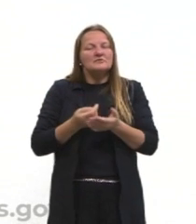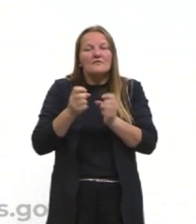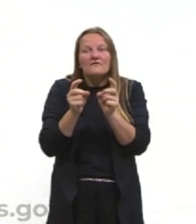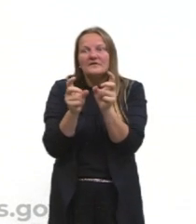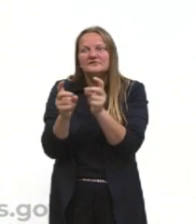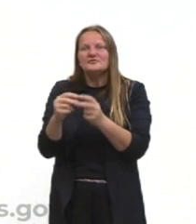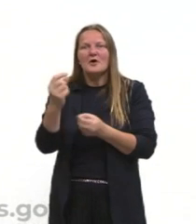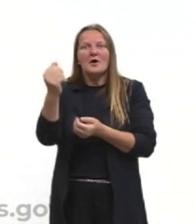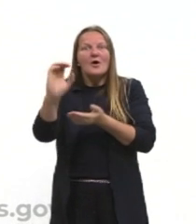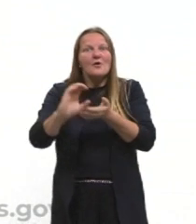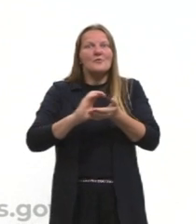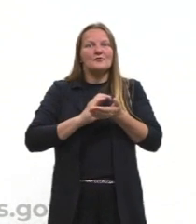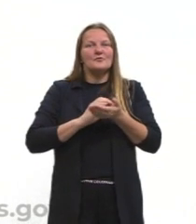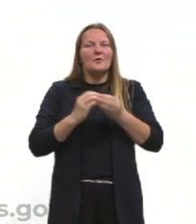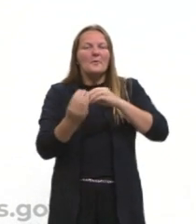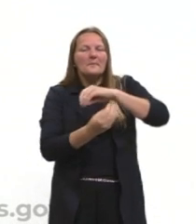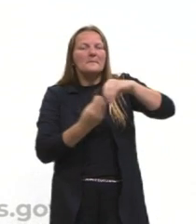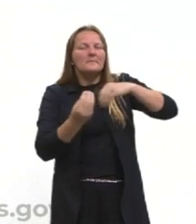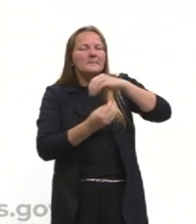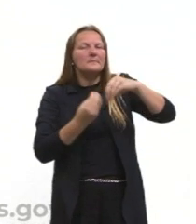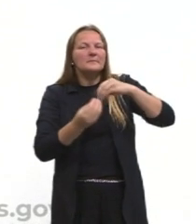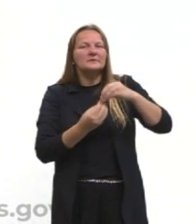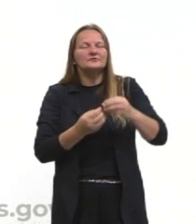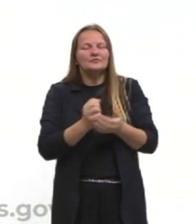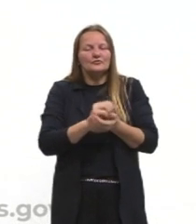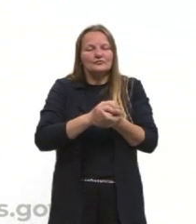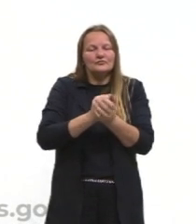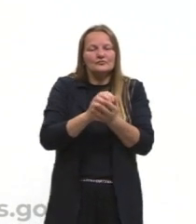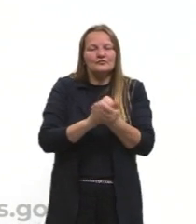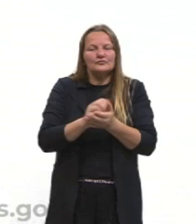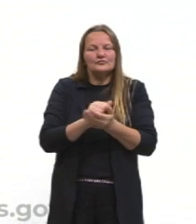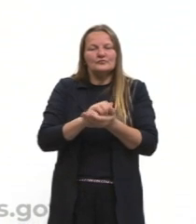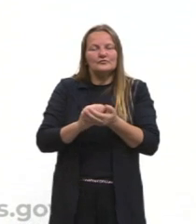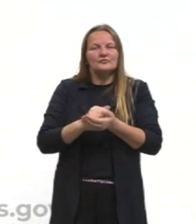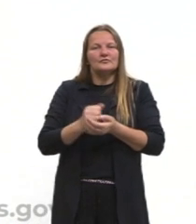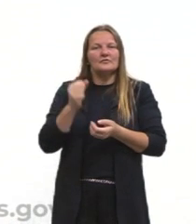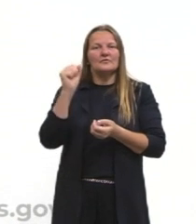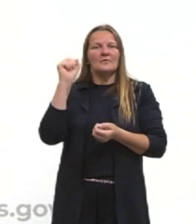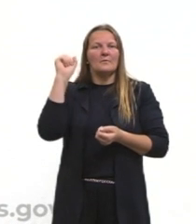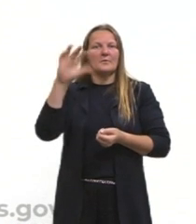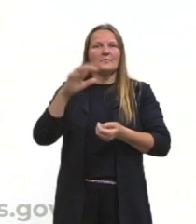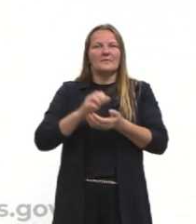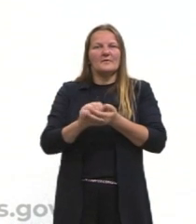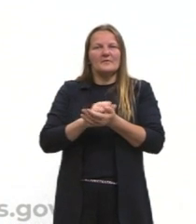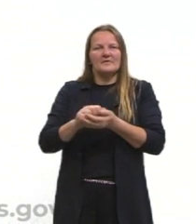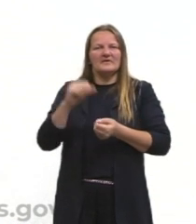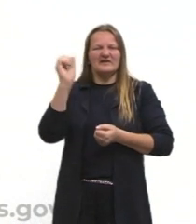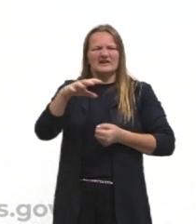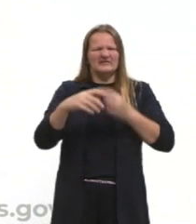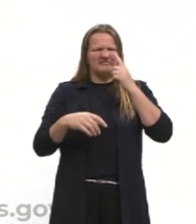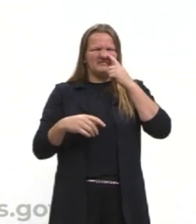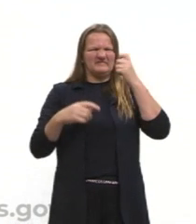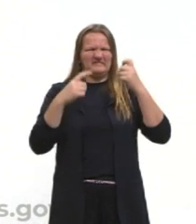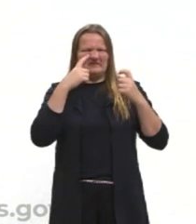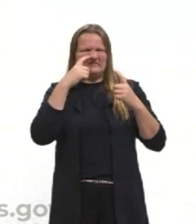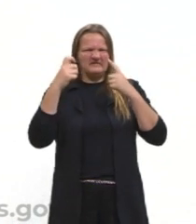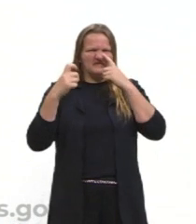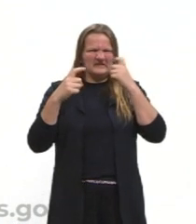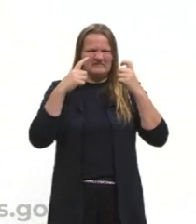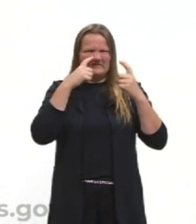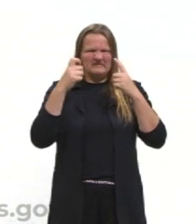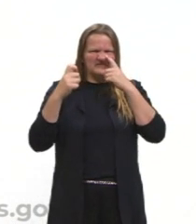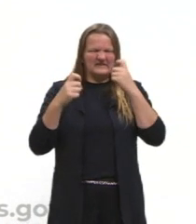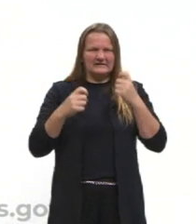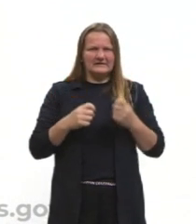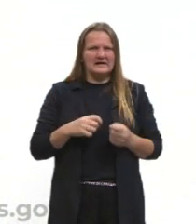elas faziam misturas que eram usadas para jogar nas outras pessoas e deixar elas fedendo deixar elas com um cheiro ruim mas